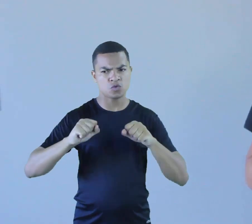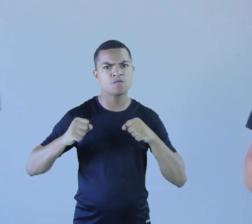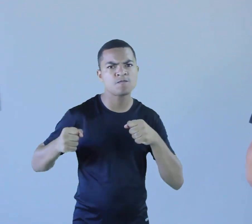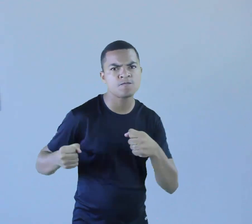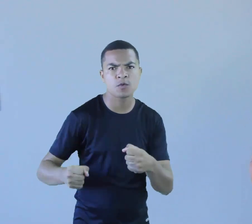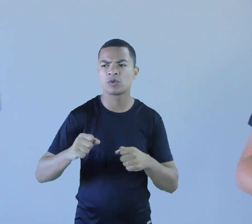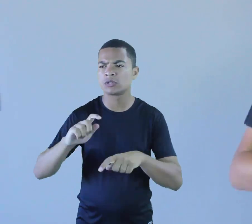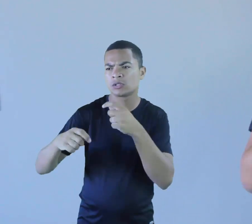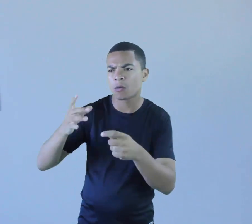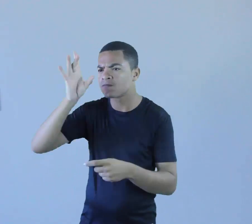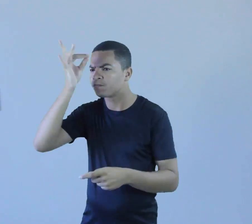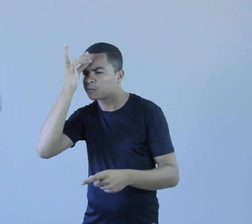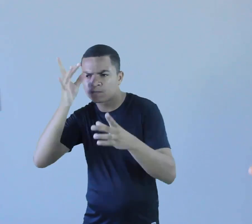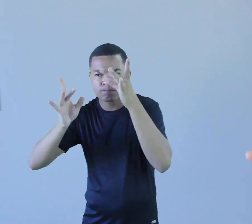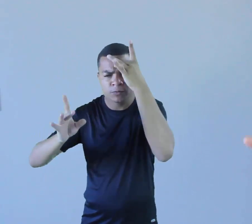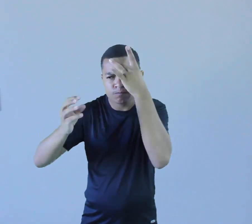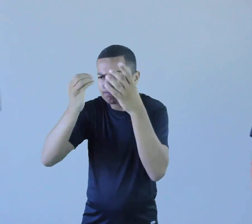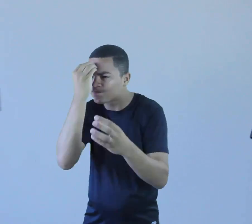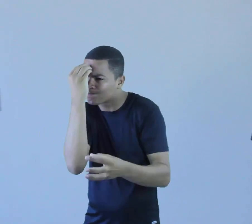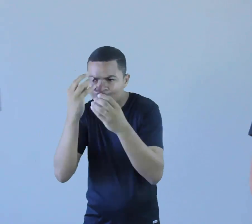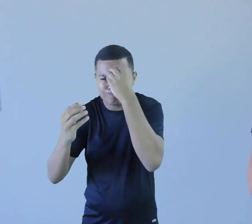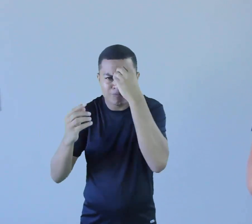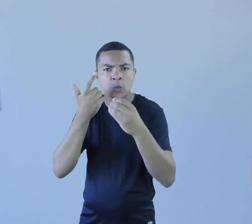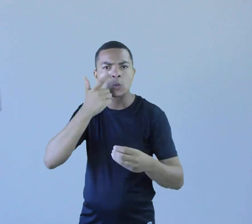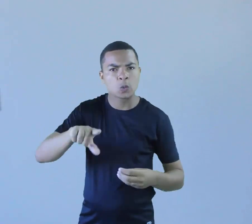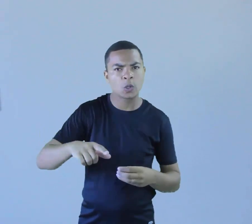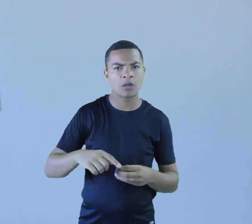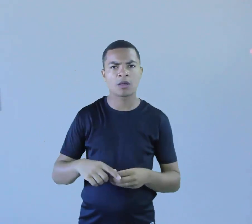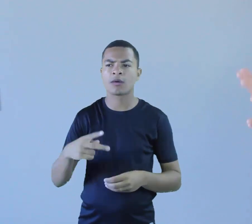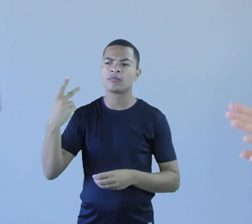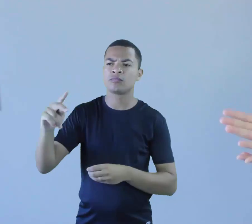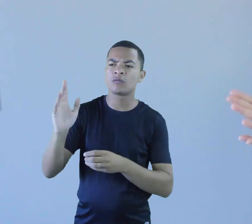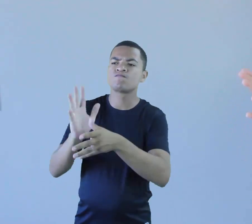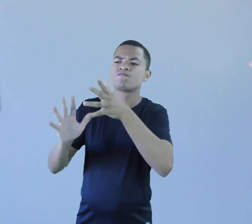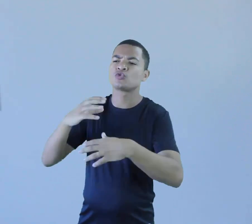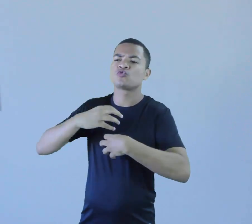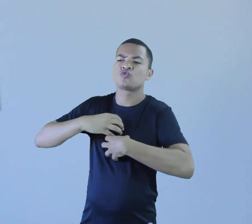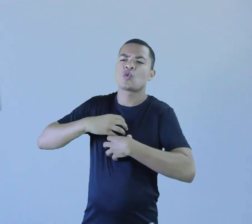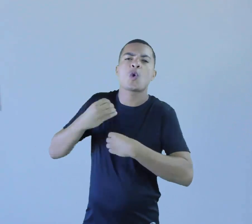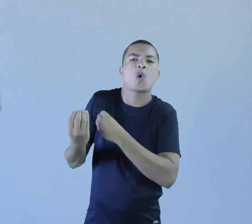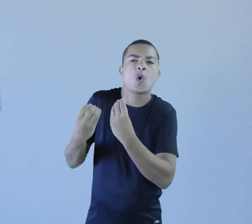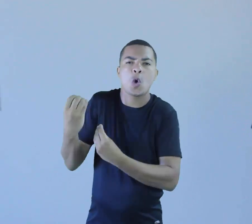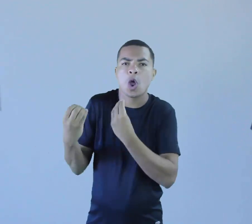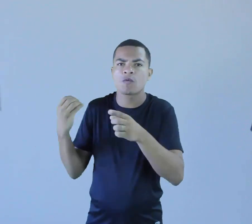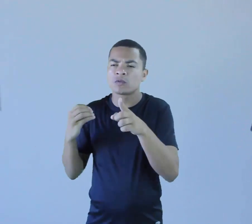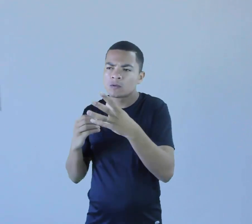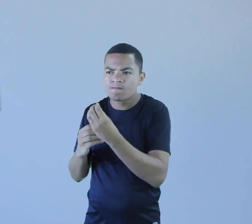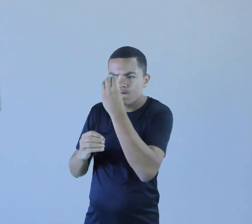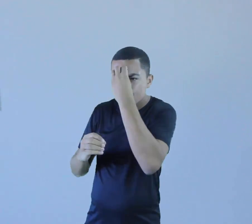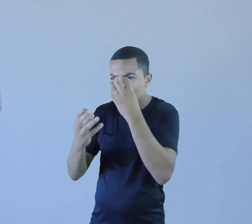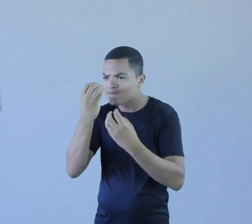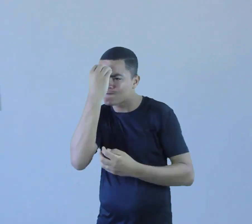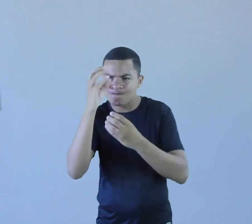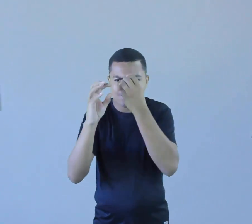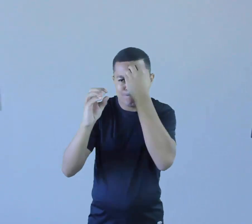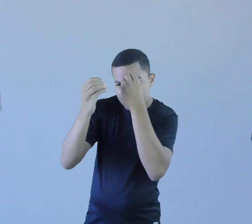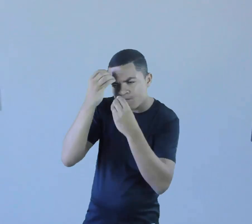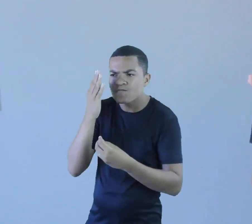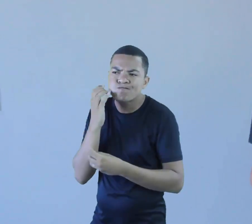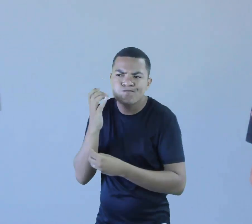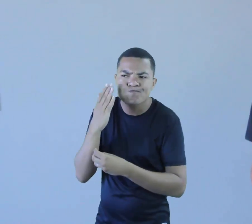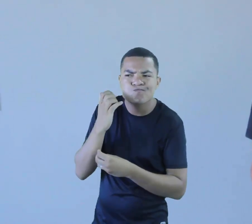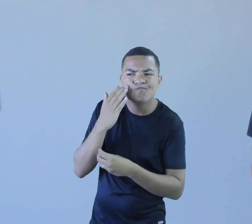simples, que você vai colocar em prática toda vez que for estudar um vídeo novo de língua de sinais. É por isso que ele é um